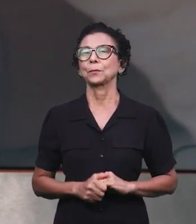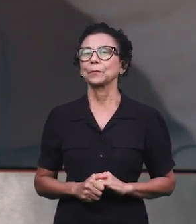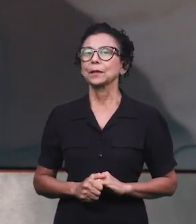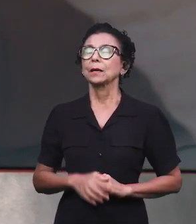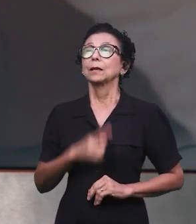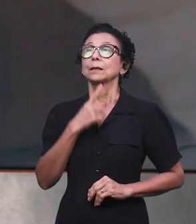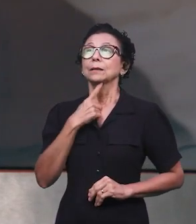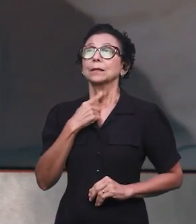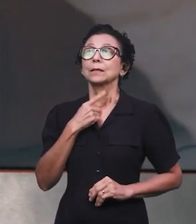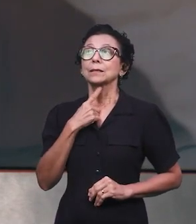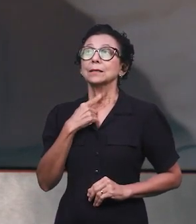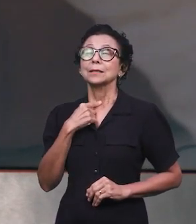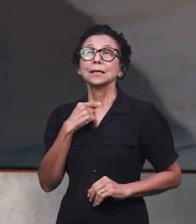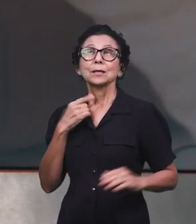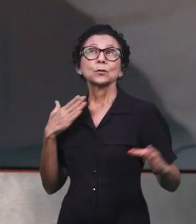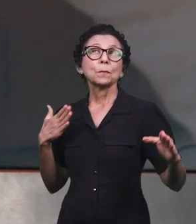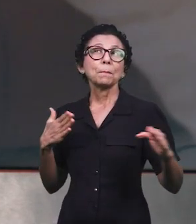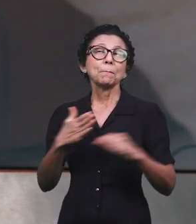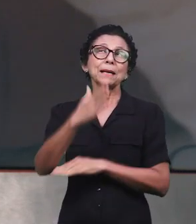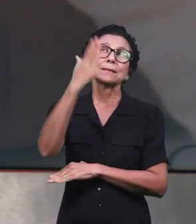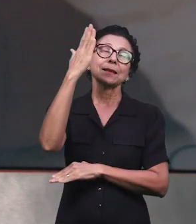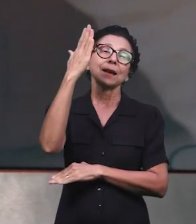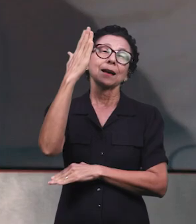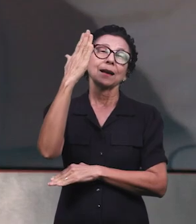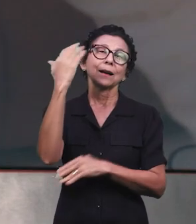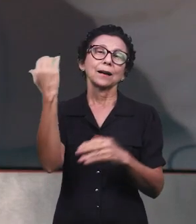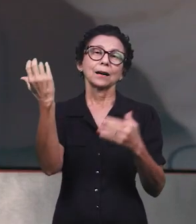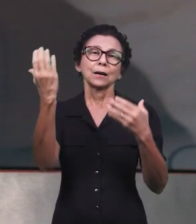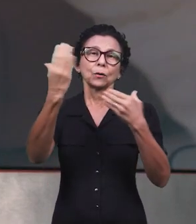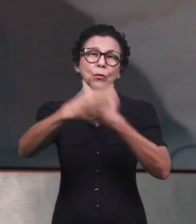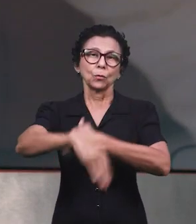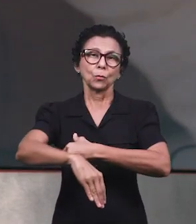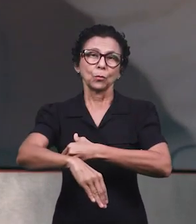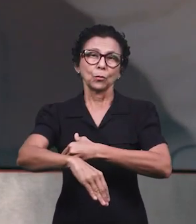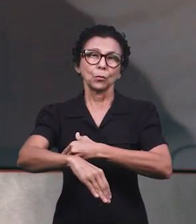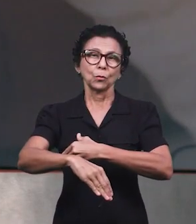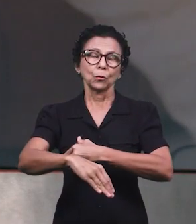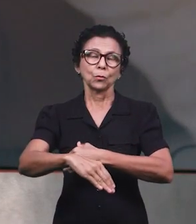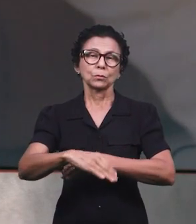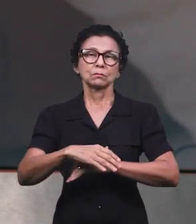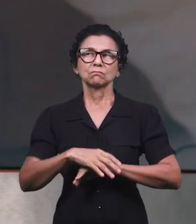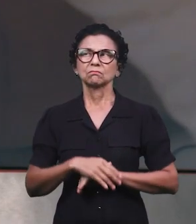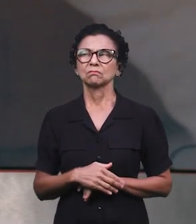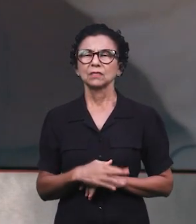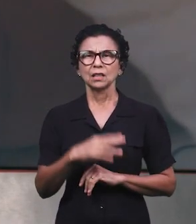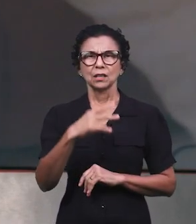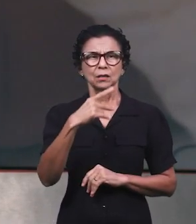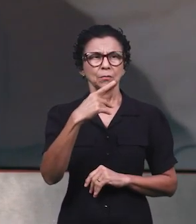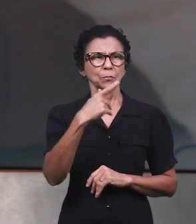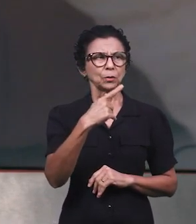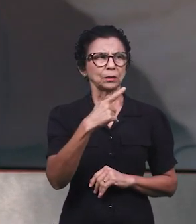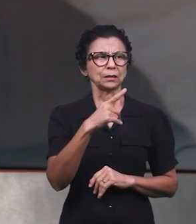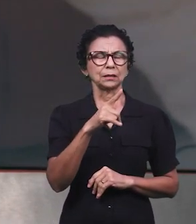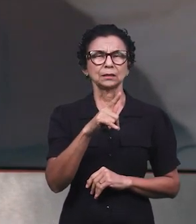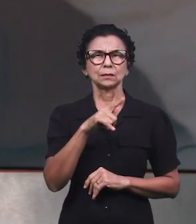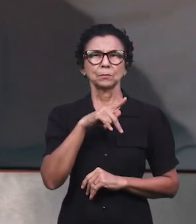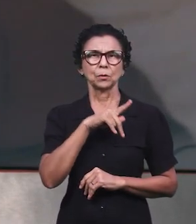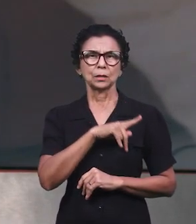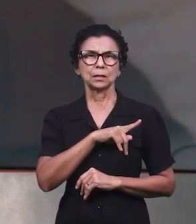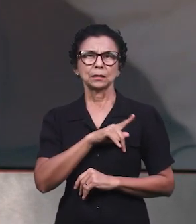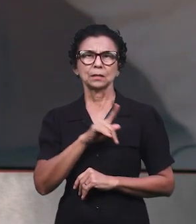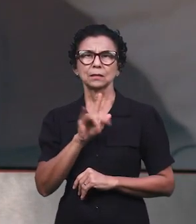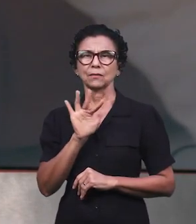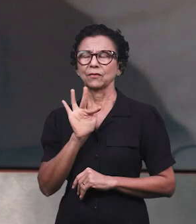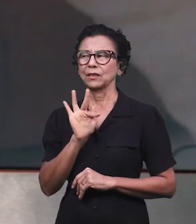ser aprovado no concurso da Polícia Federal, cargo de agente. Aí você pensa assim, será que na minha cidade eu vou encontrar um